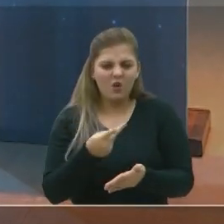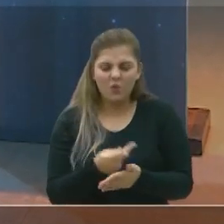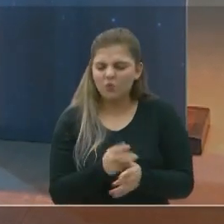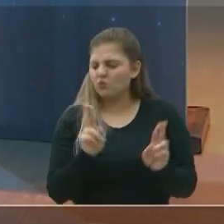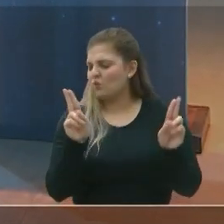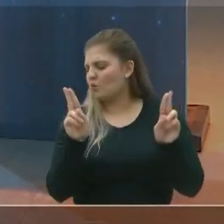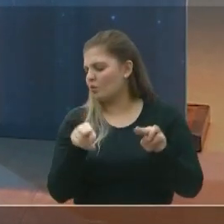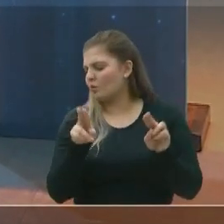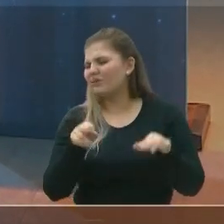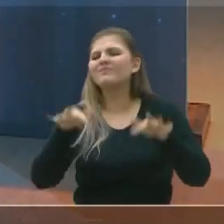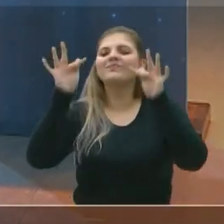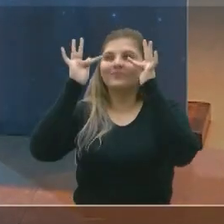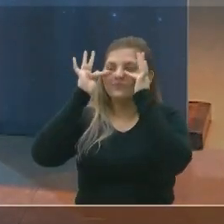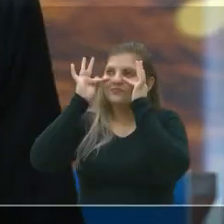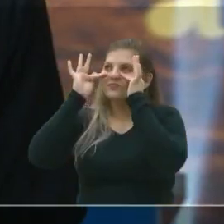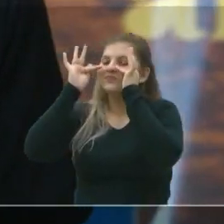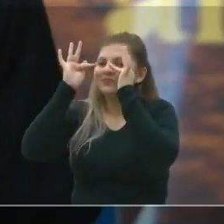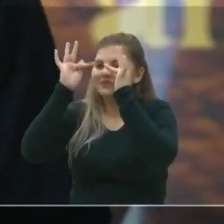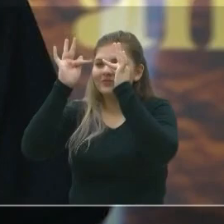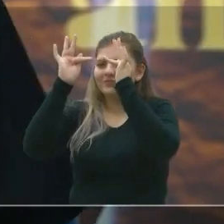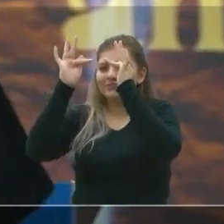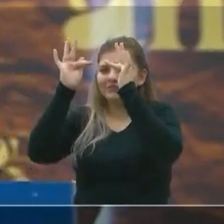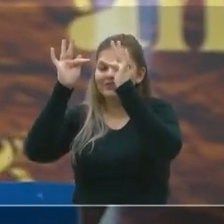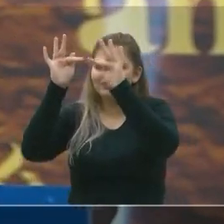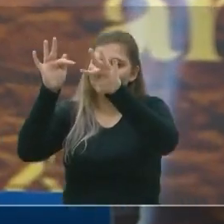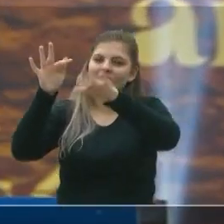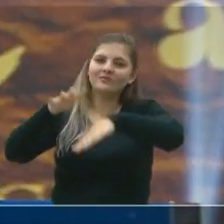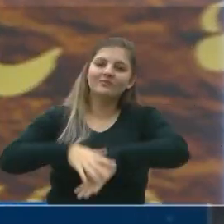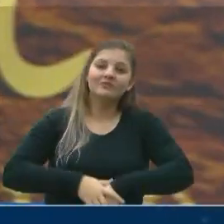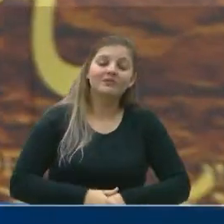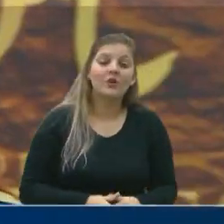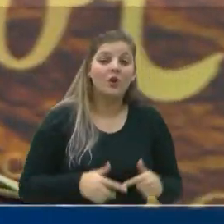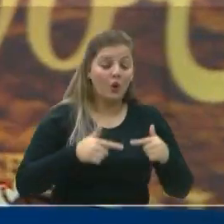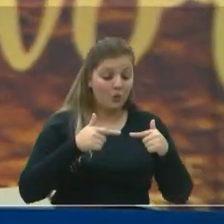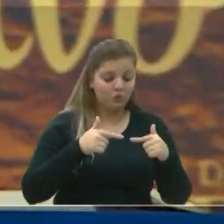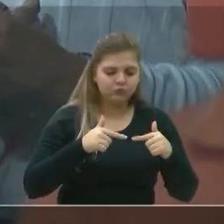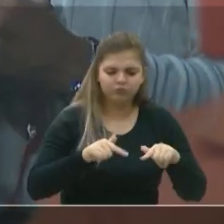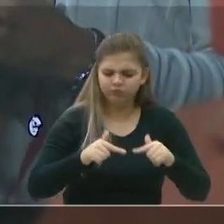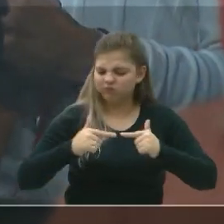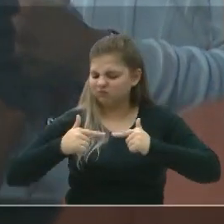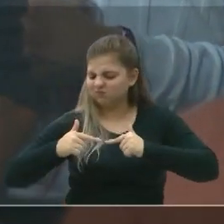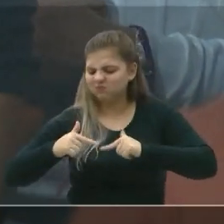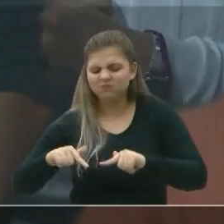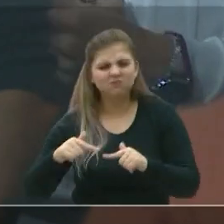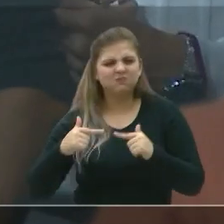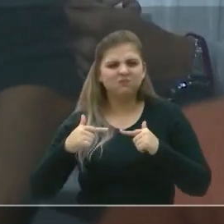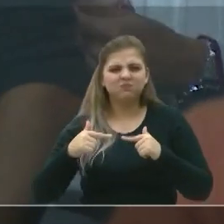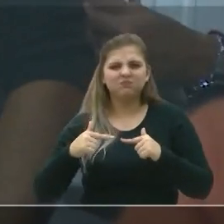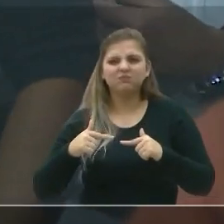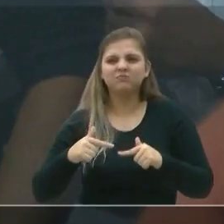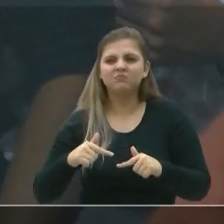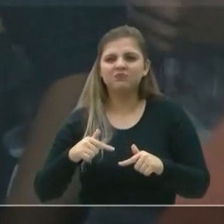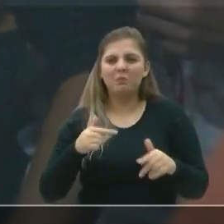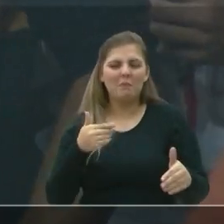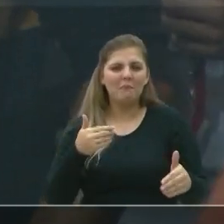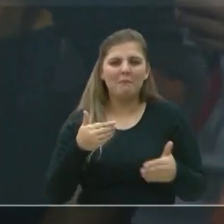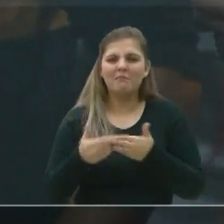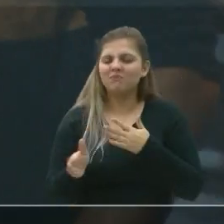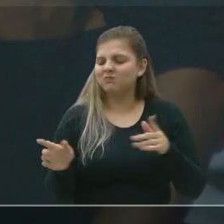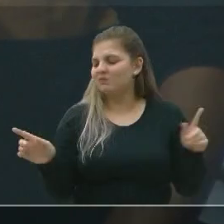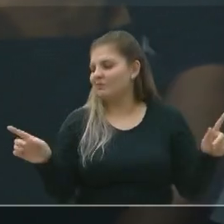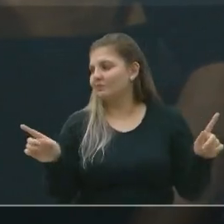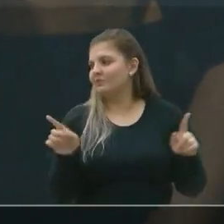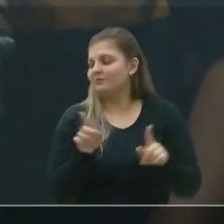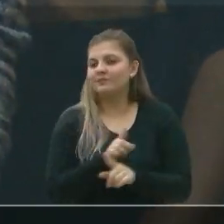é fiel. Ele não perde as batalhas. É só isso, vamos ficar de pé e vamos